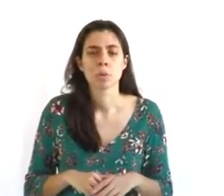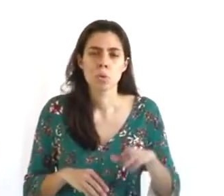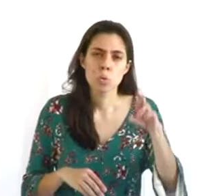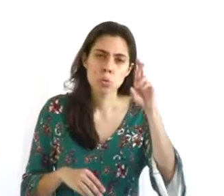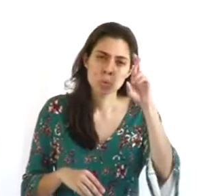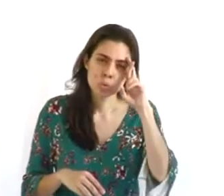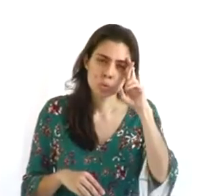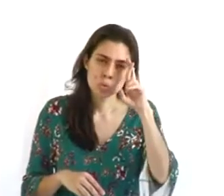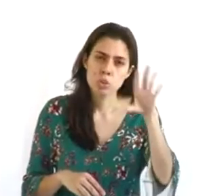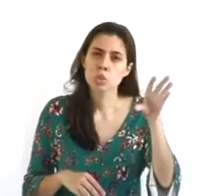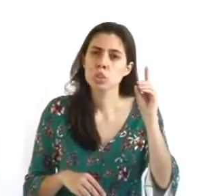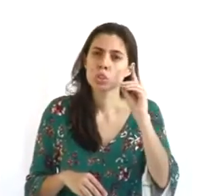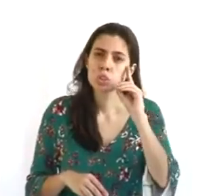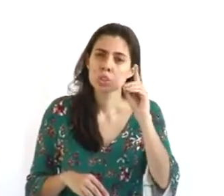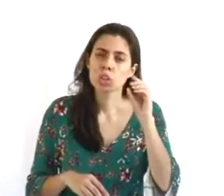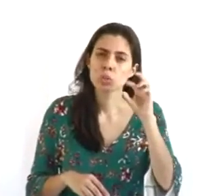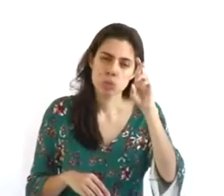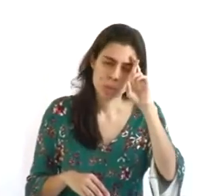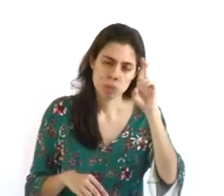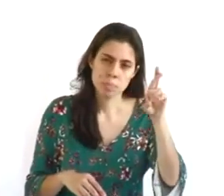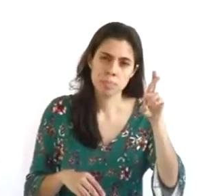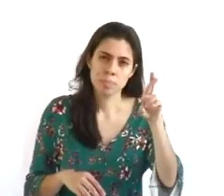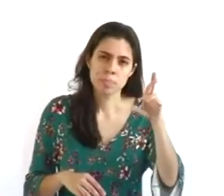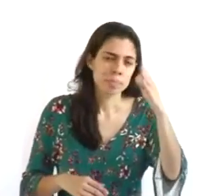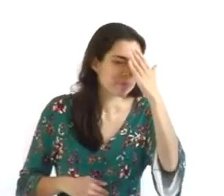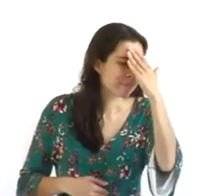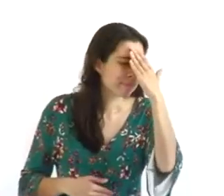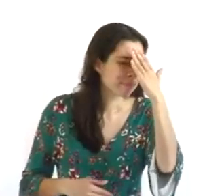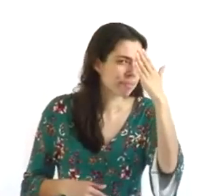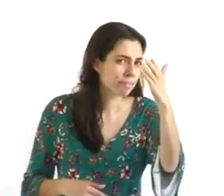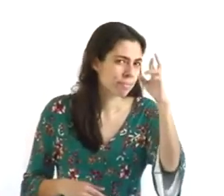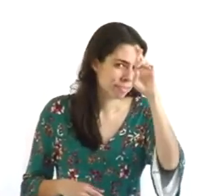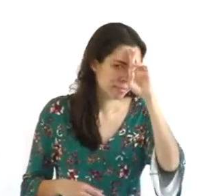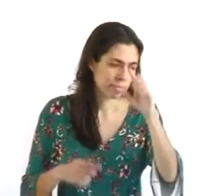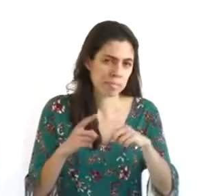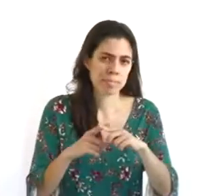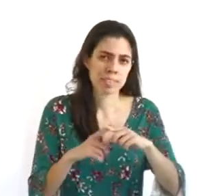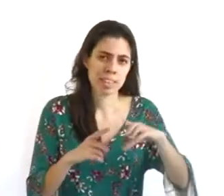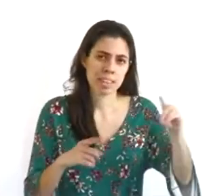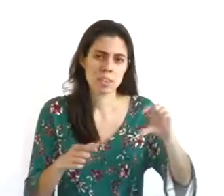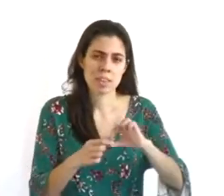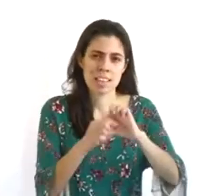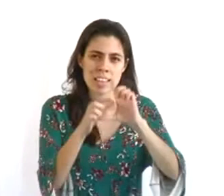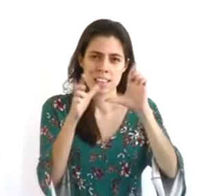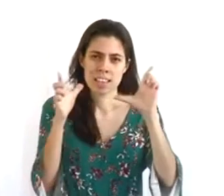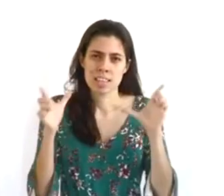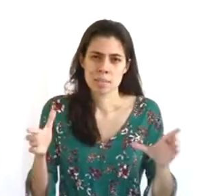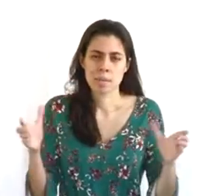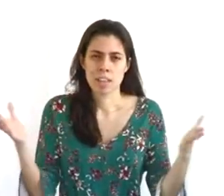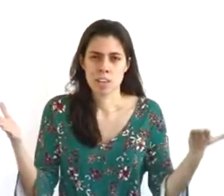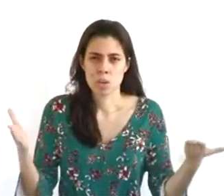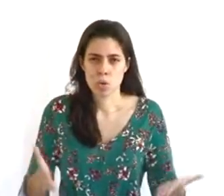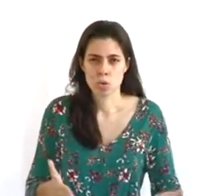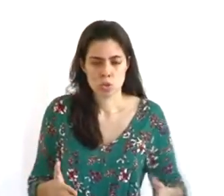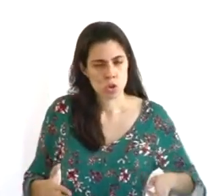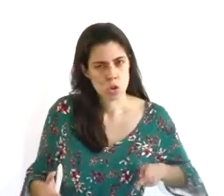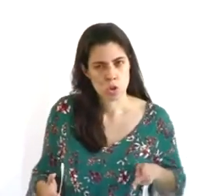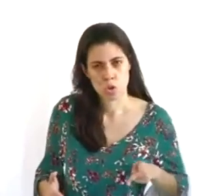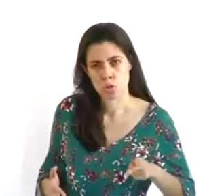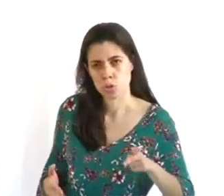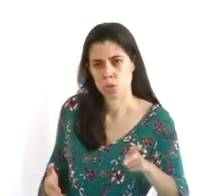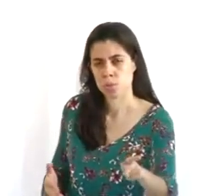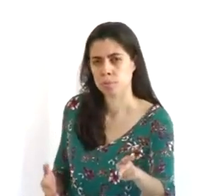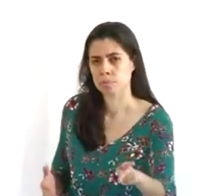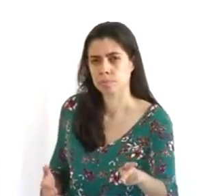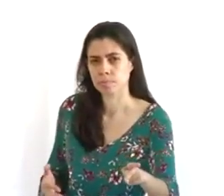dia. Rendei graças ao Senhor, porque Ele é libertador, e Ele continua sendo libertador. Ele continua livrando o